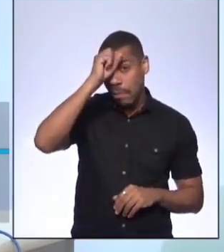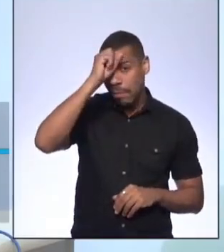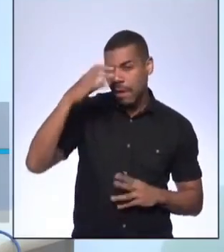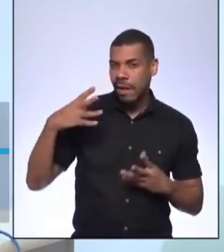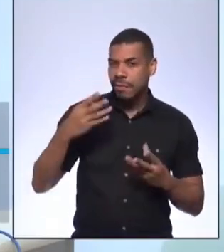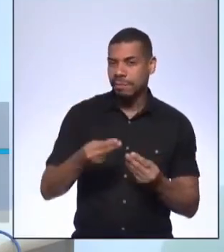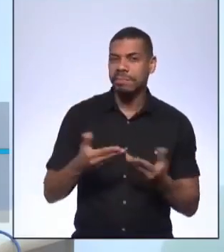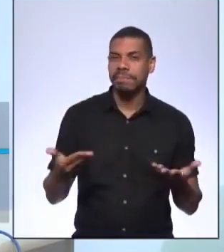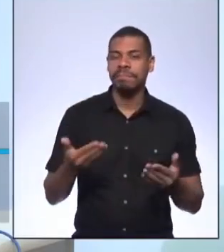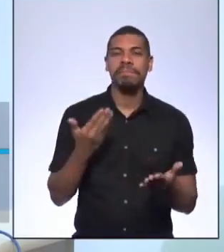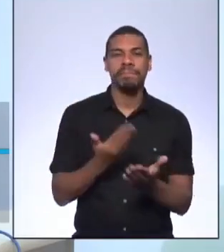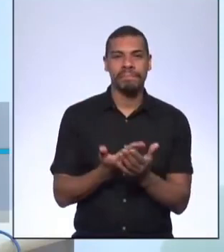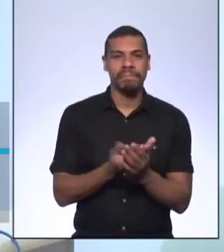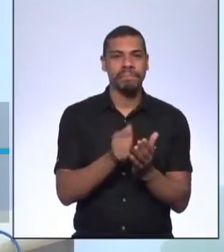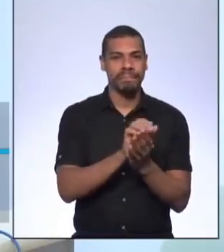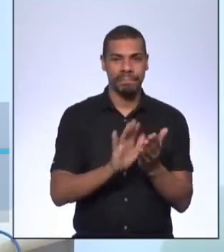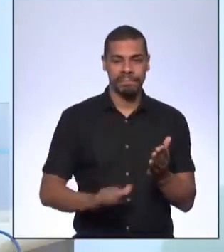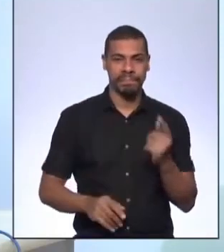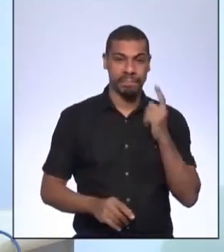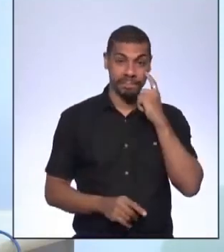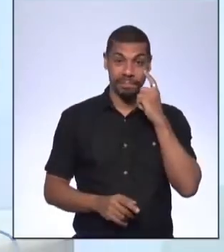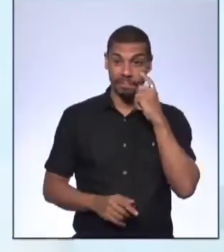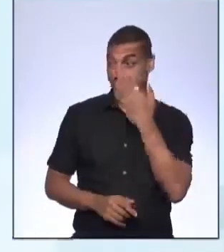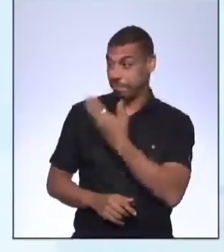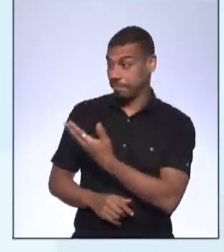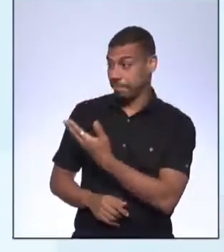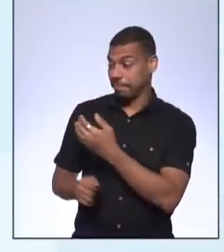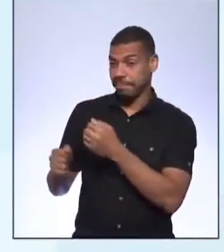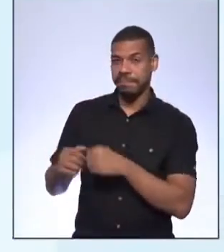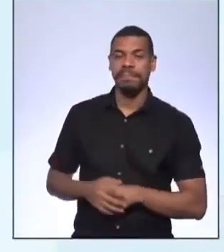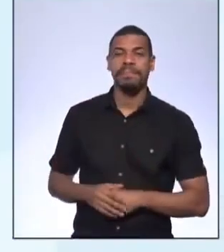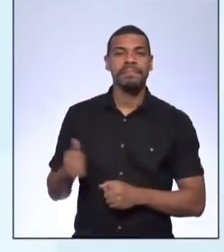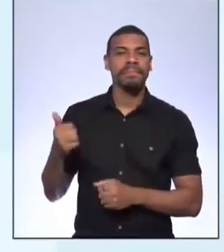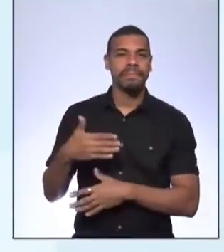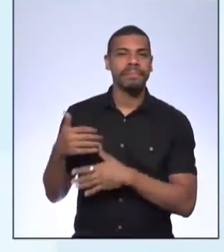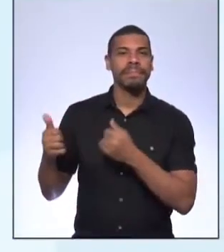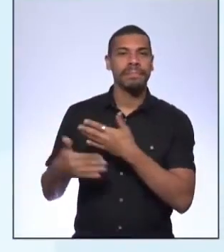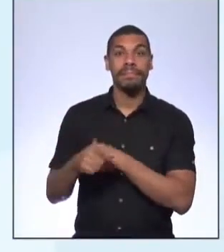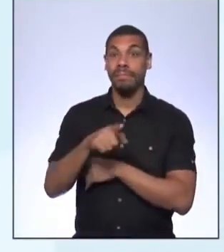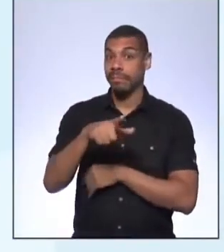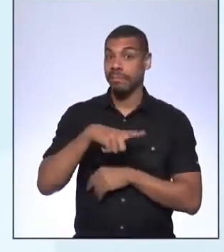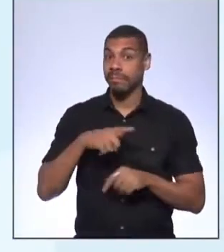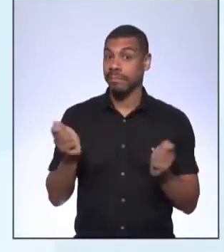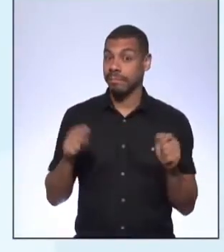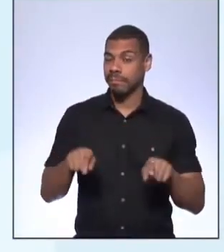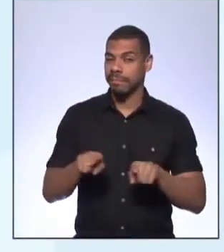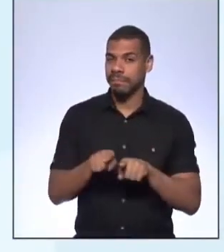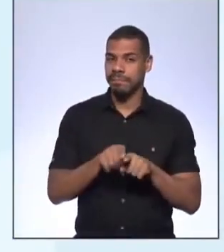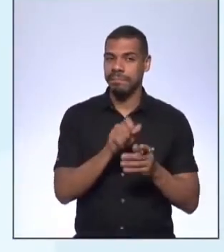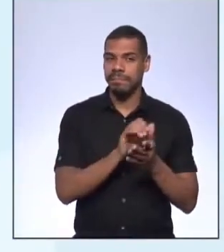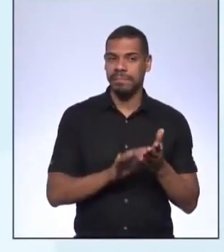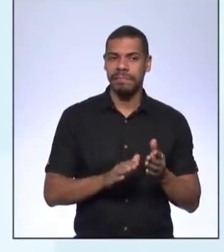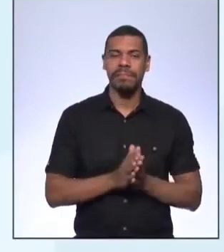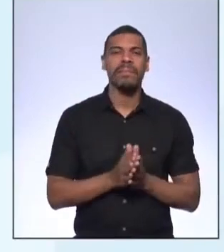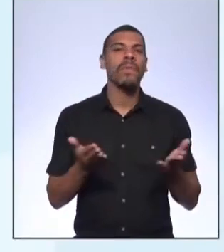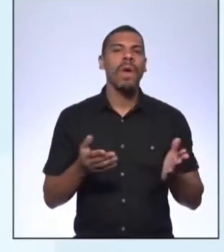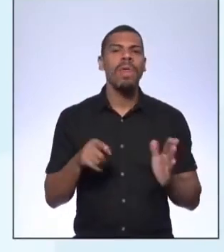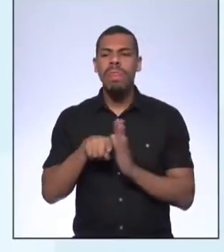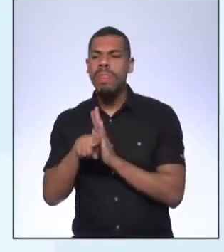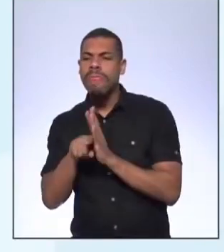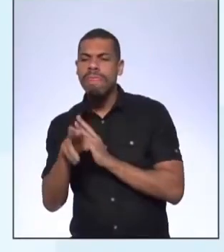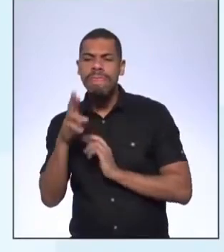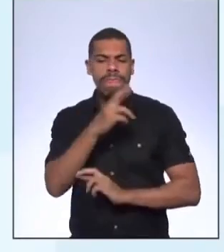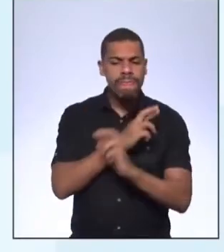essa atividade aí. Então, dá uma olhadinha na nossa tela, porque vocês vão fazer aí a vez de detetive, a vez